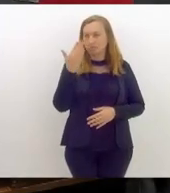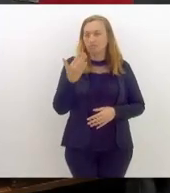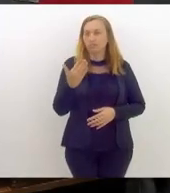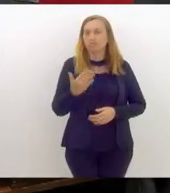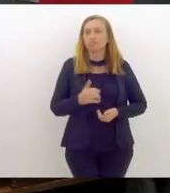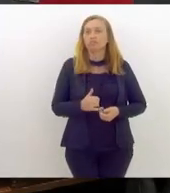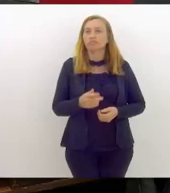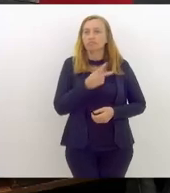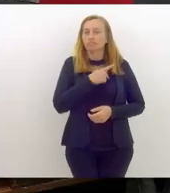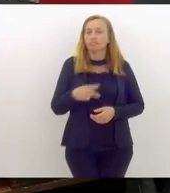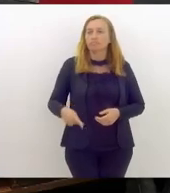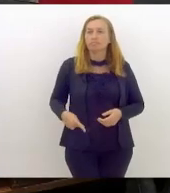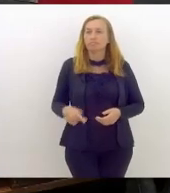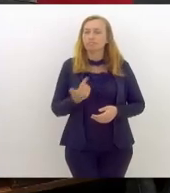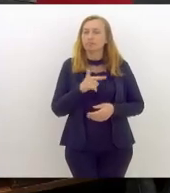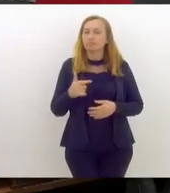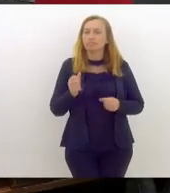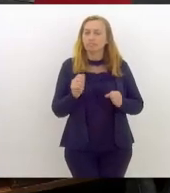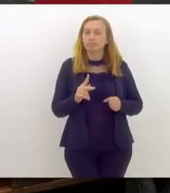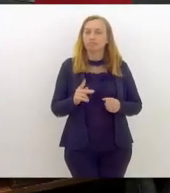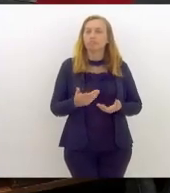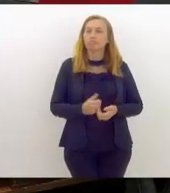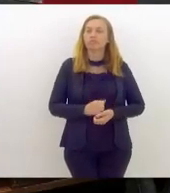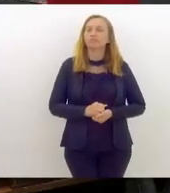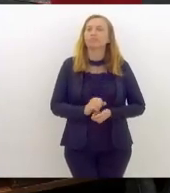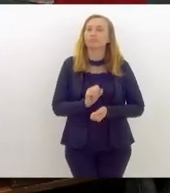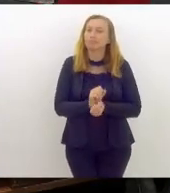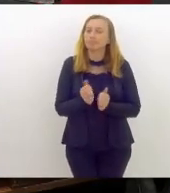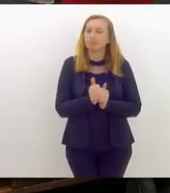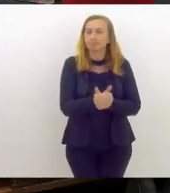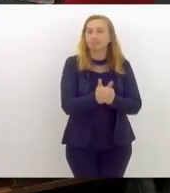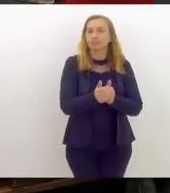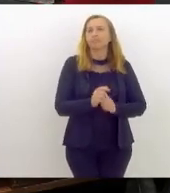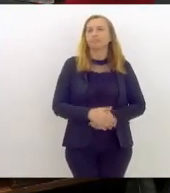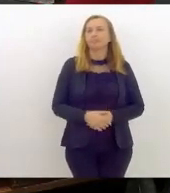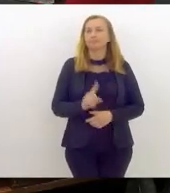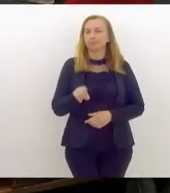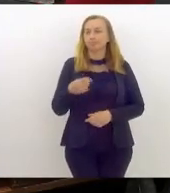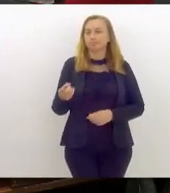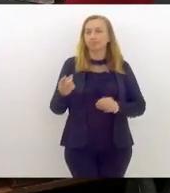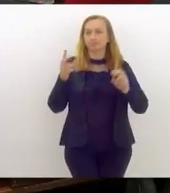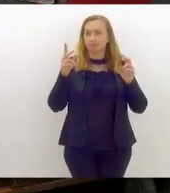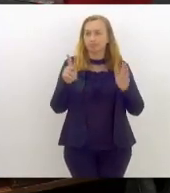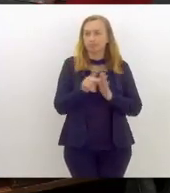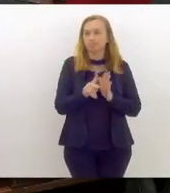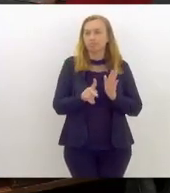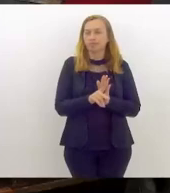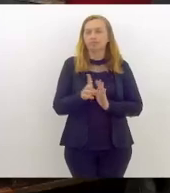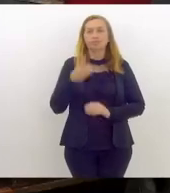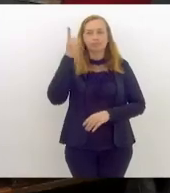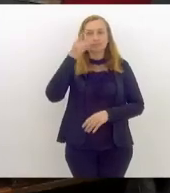eu aceitaria de bom. Não. Como não aí tem, é outra história, outra vamos coisa. Vamos seguir aí. Estamos nosso... tratando de outro projeto, deputado Samuel.